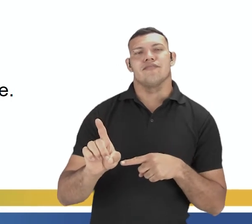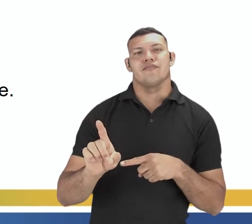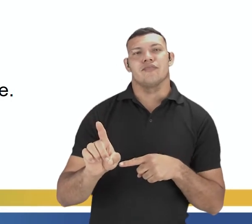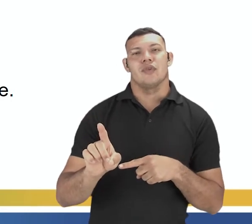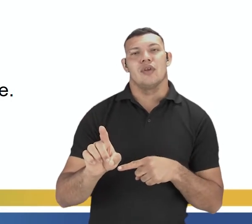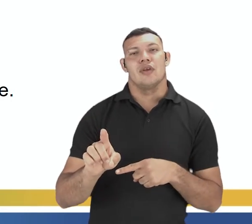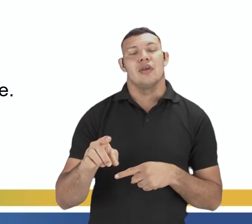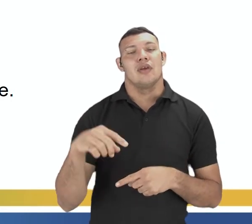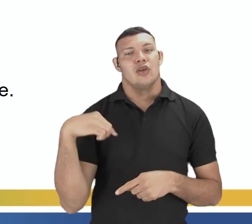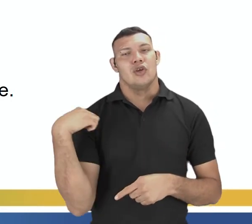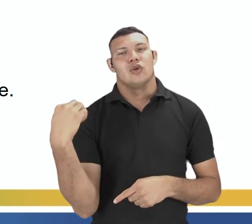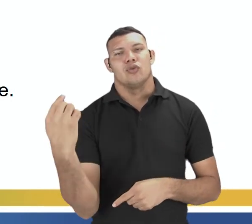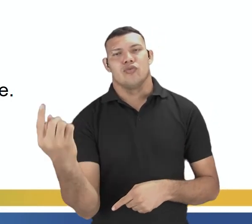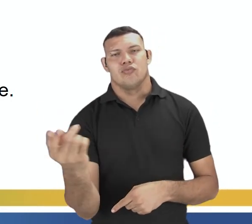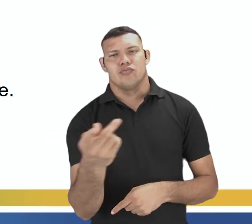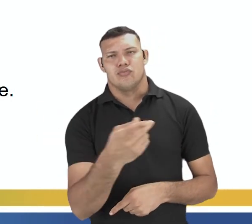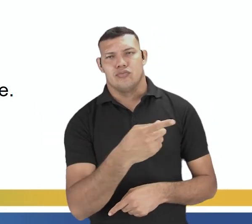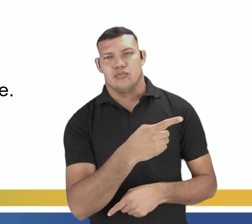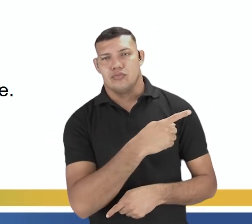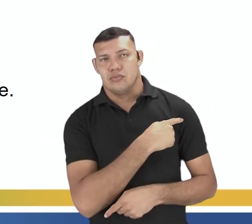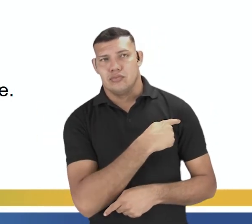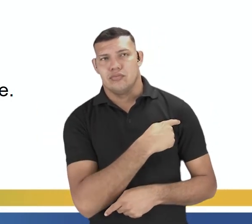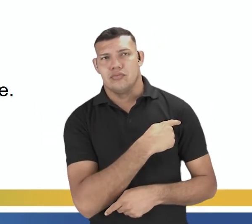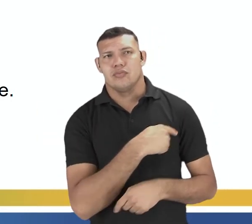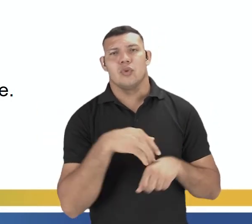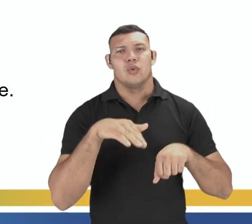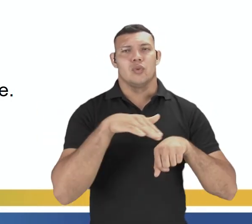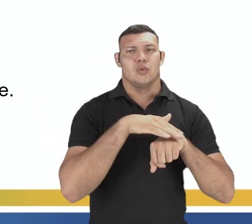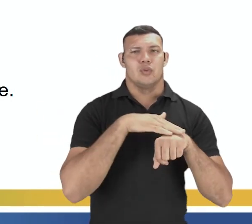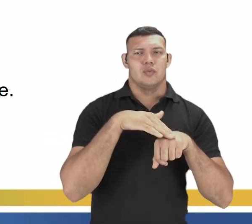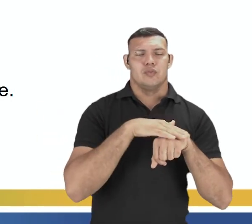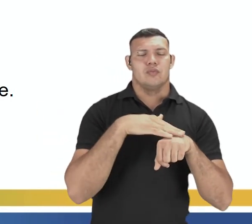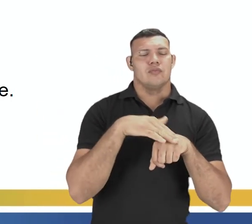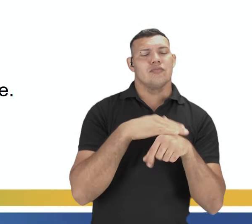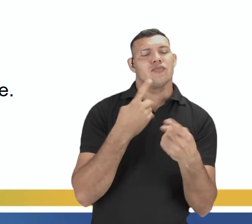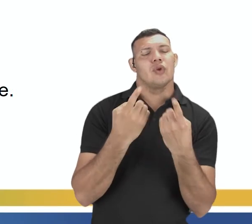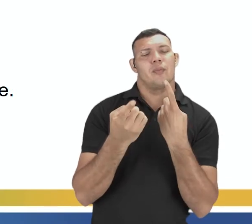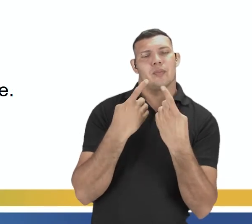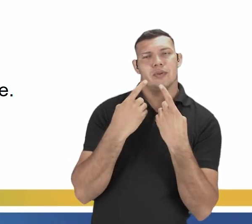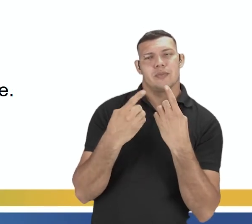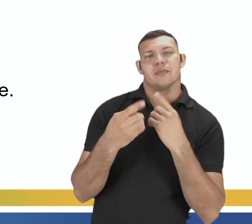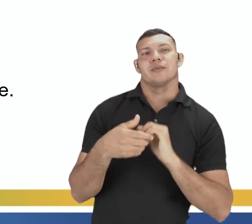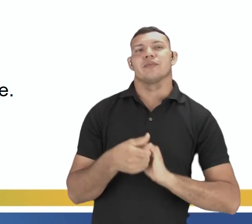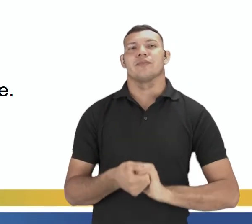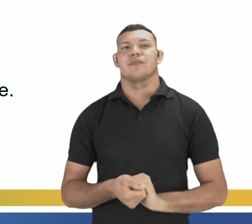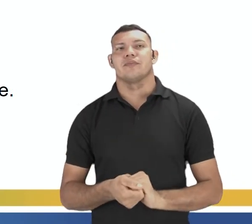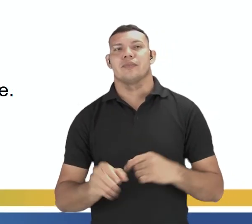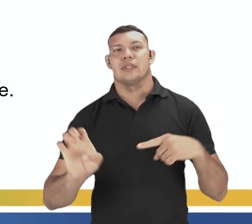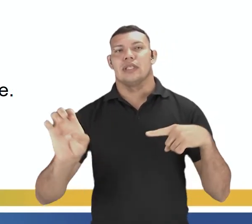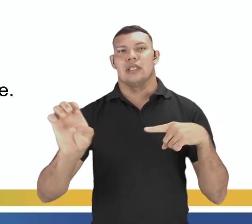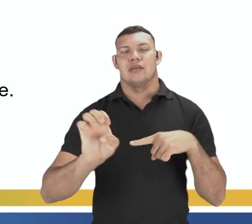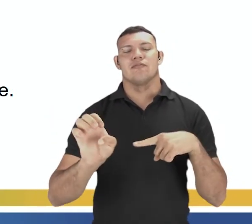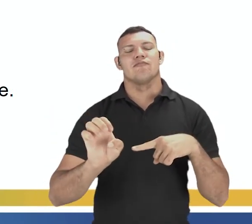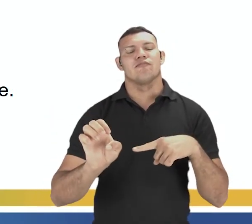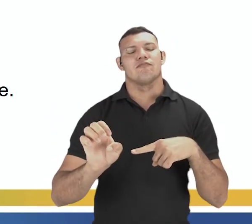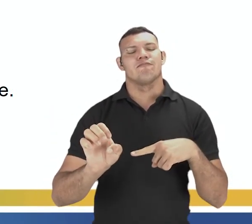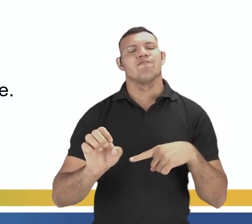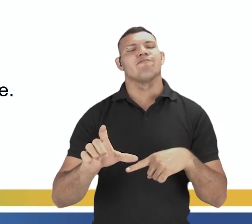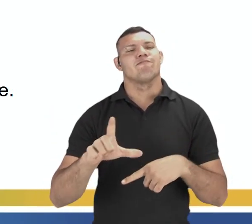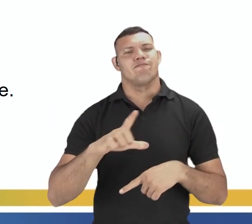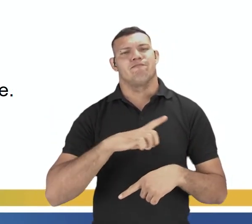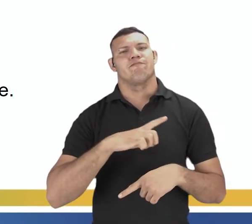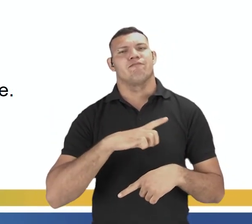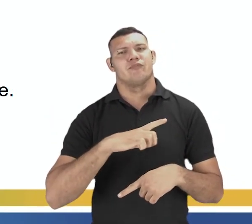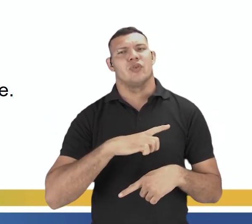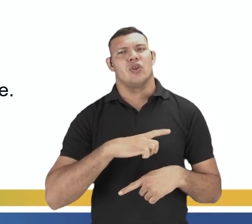aí um pronome, também não tem alteração. Ou seja, letra E. Haja o que houver, serei